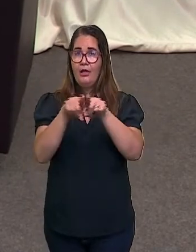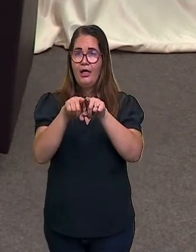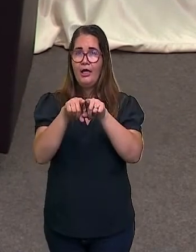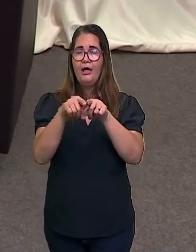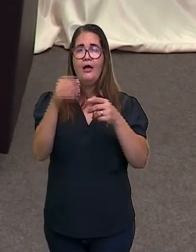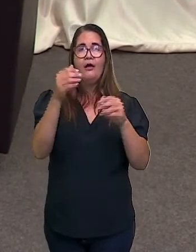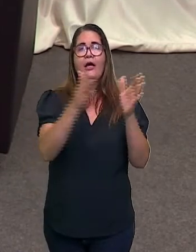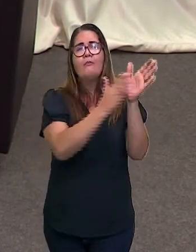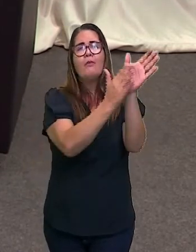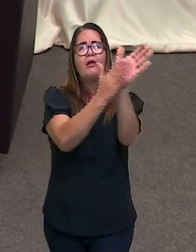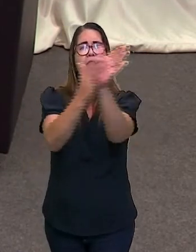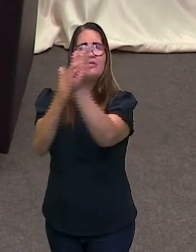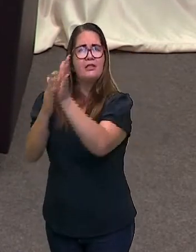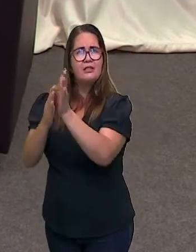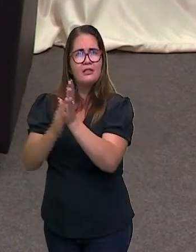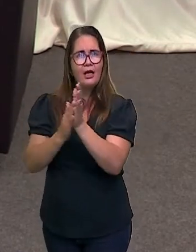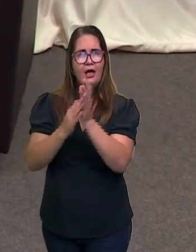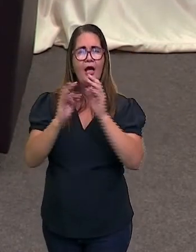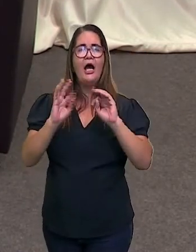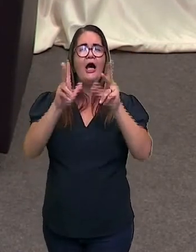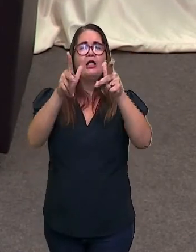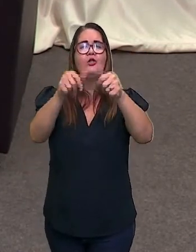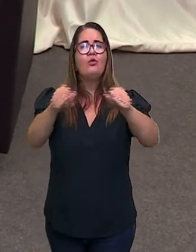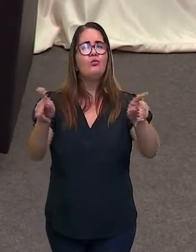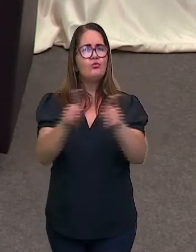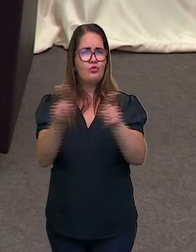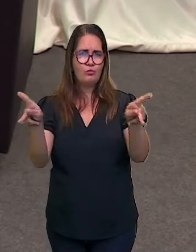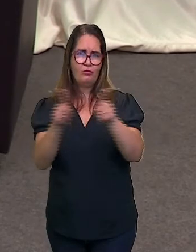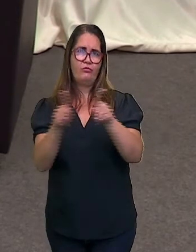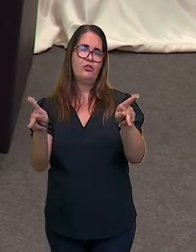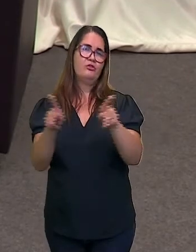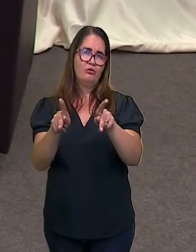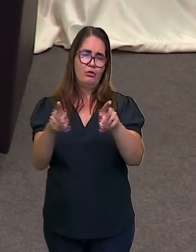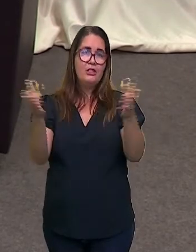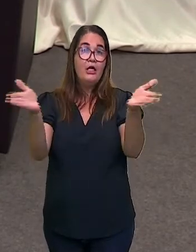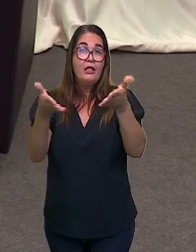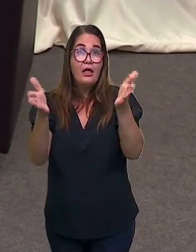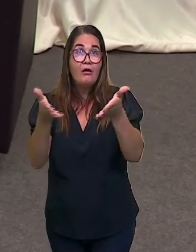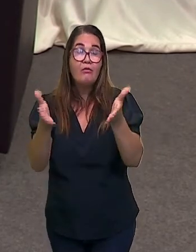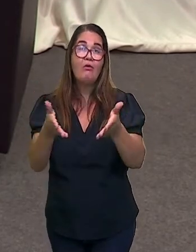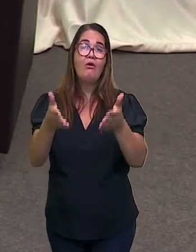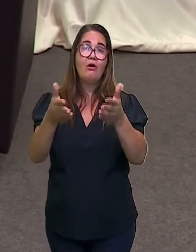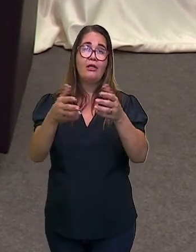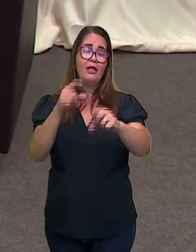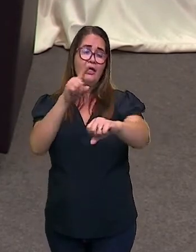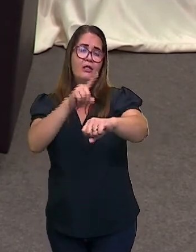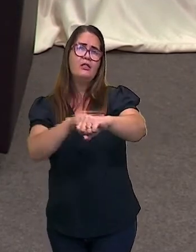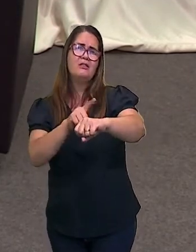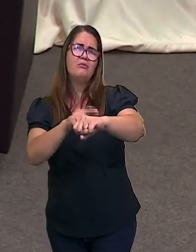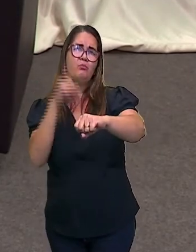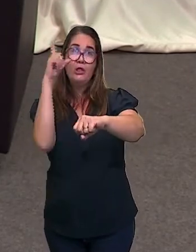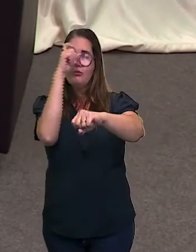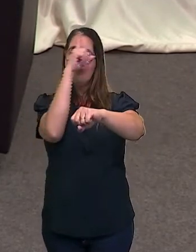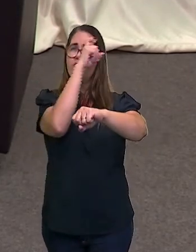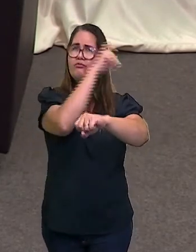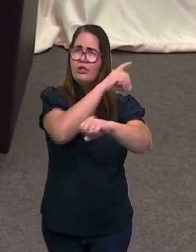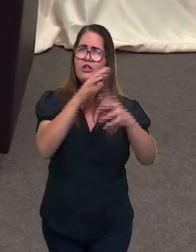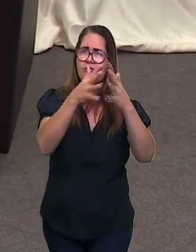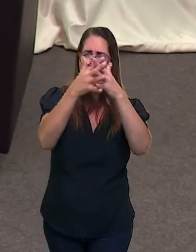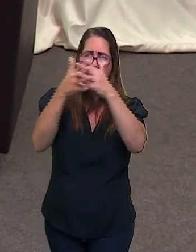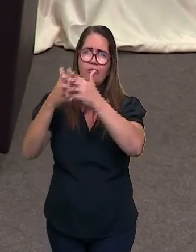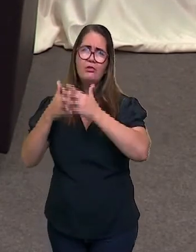ela tiveram que se adaptar a essa nova realidade. Parabéns para vocês. Nós sabemos que não é fácil,